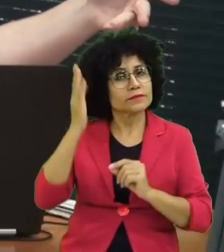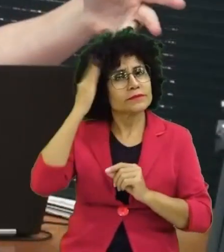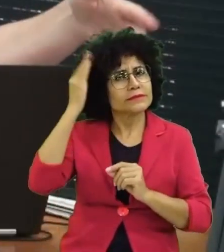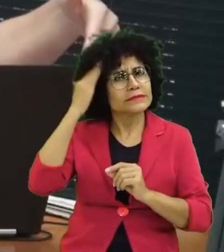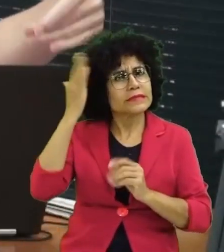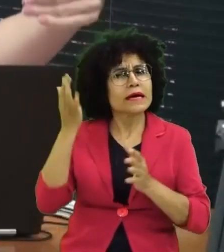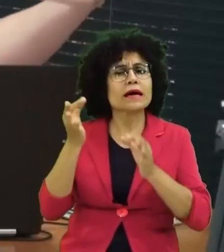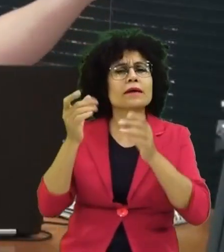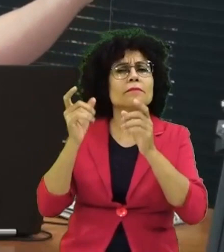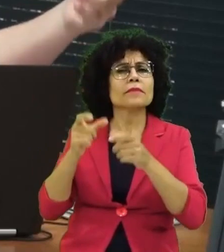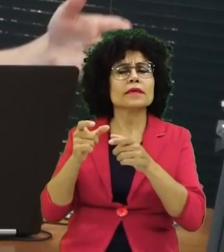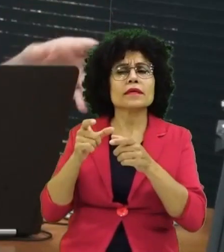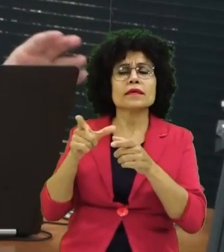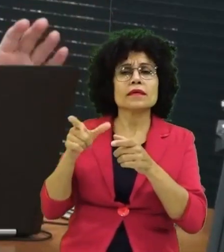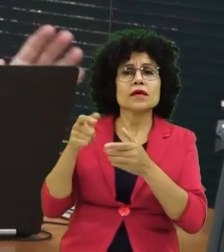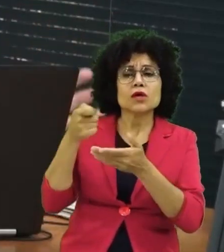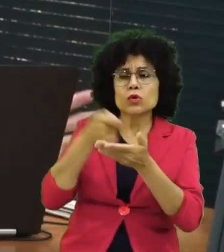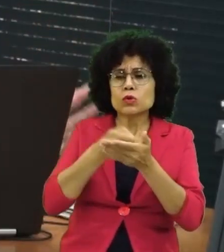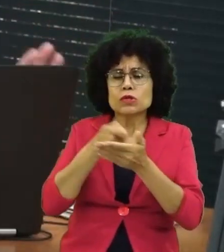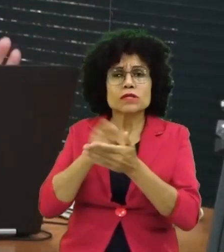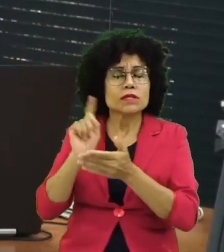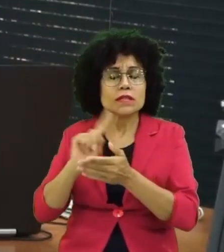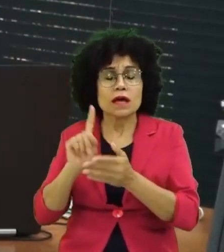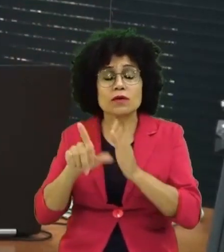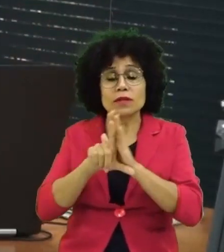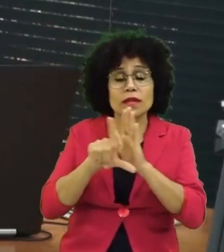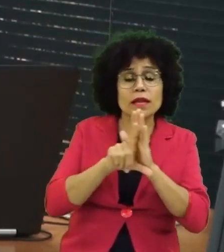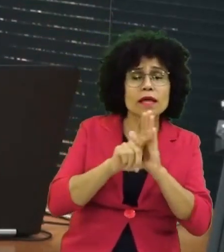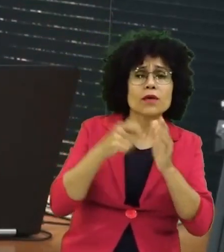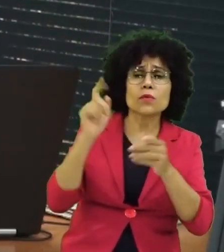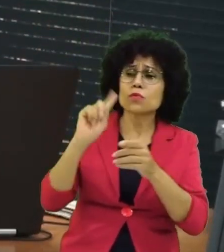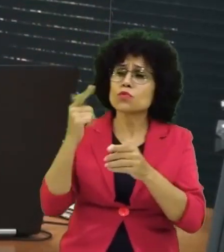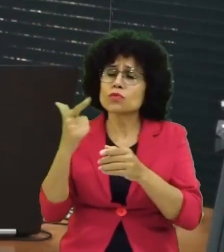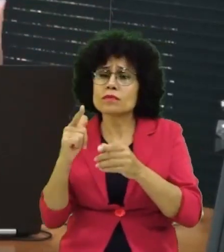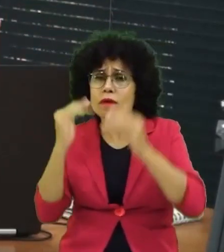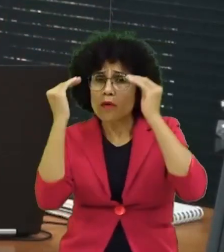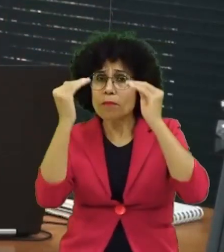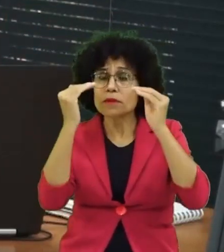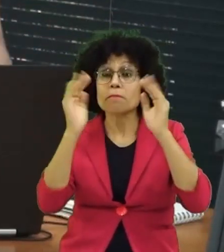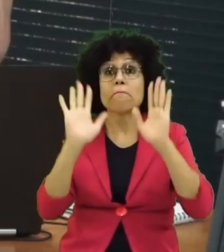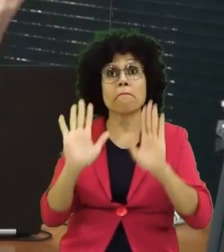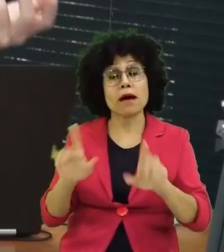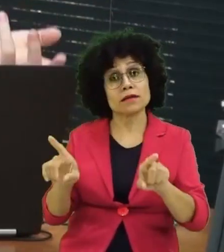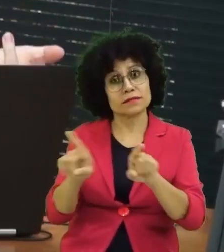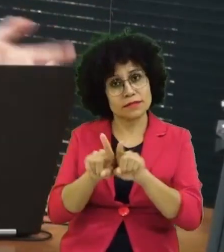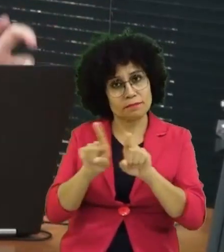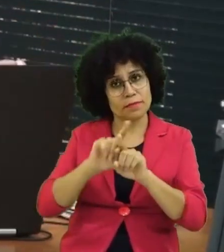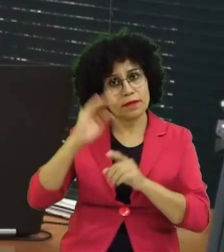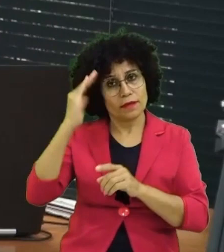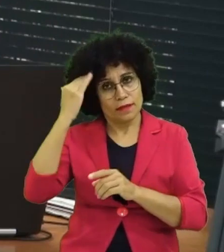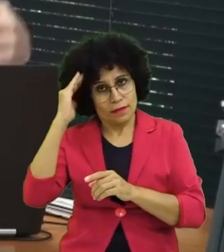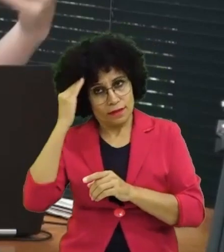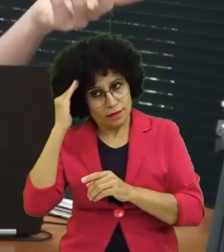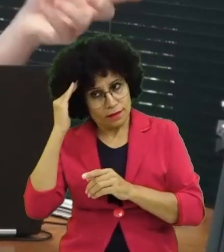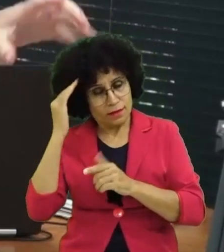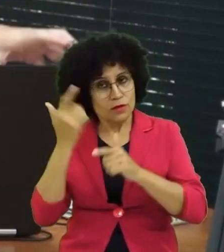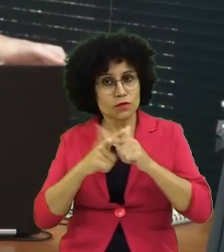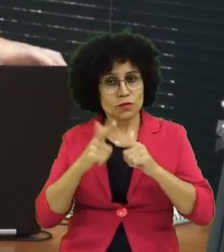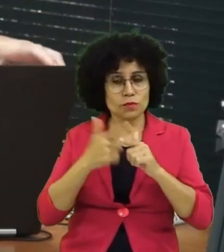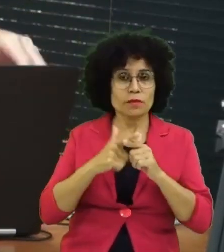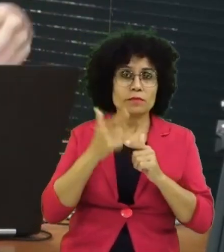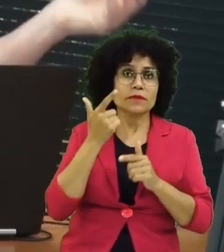posição só de ir lá e exigir e olhar o que está na lei, o que não está sendo cumprido, mas de realmente compreender os problemas e